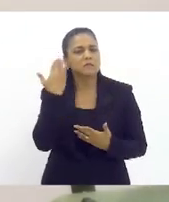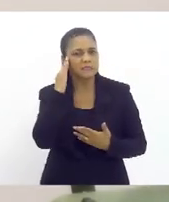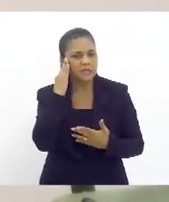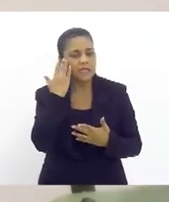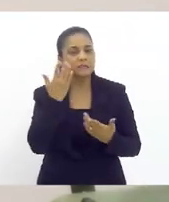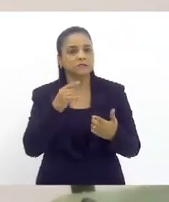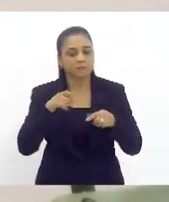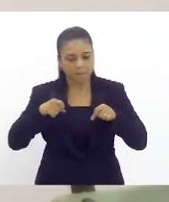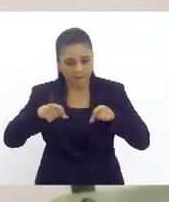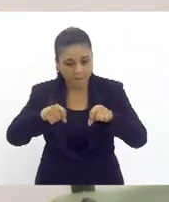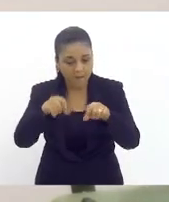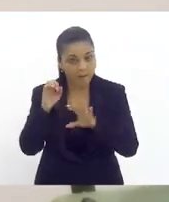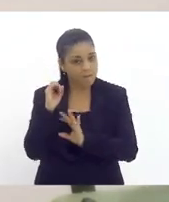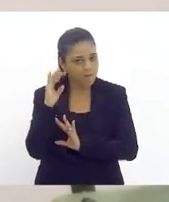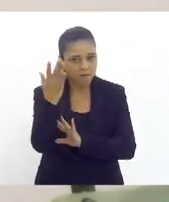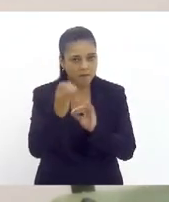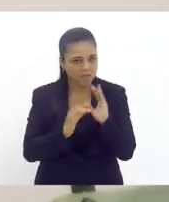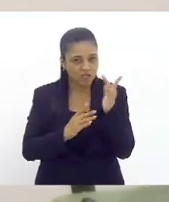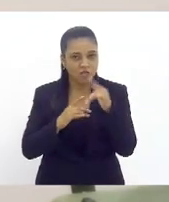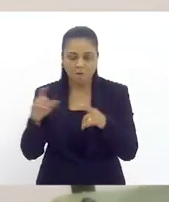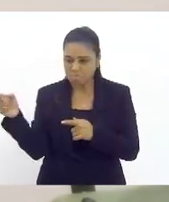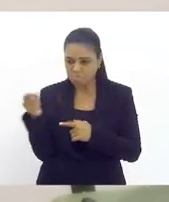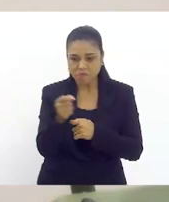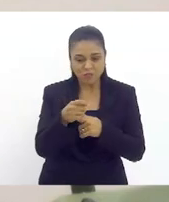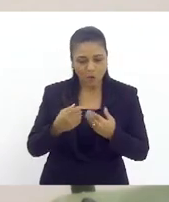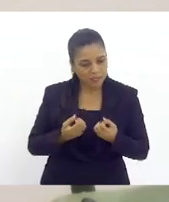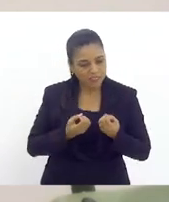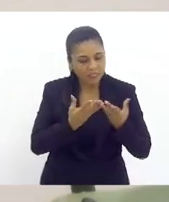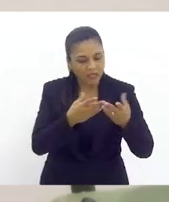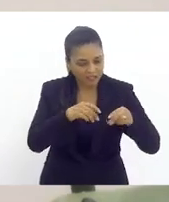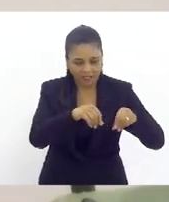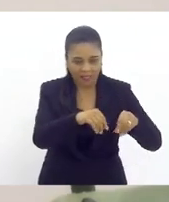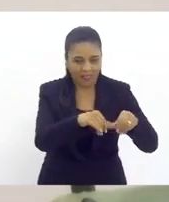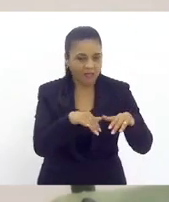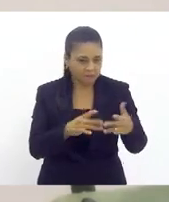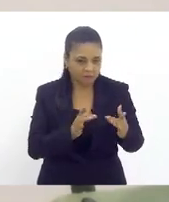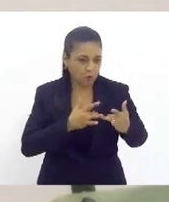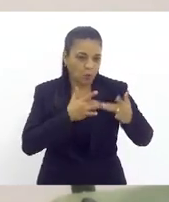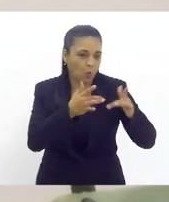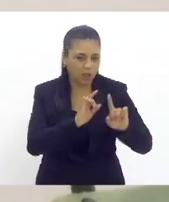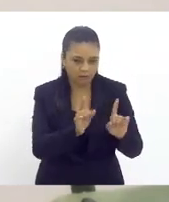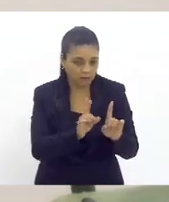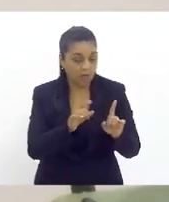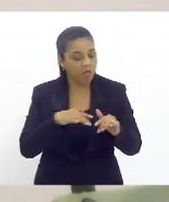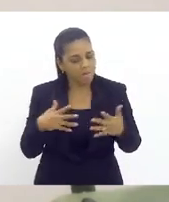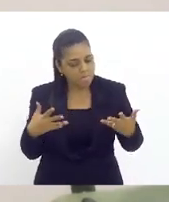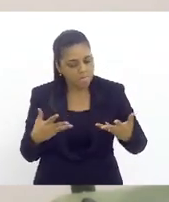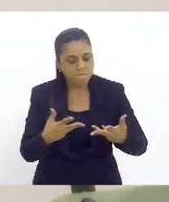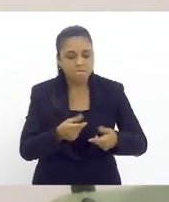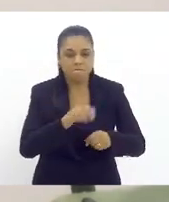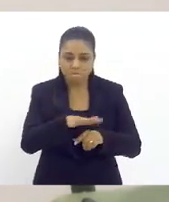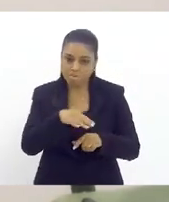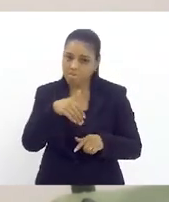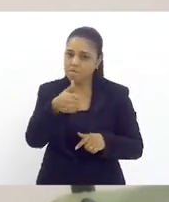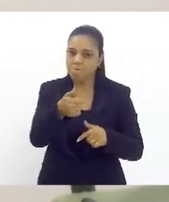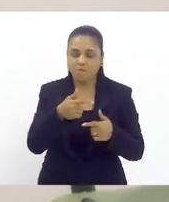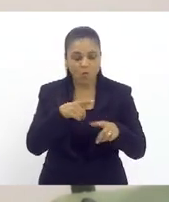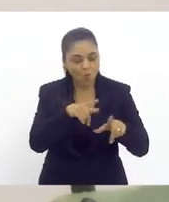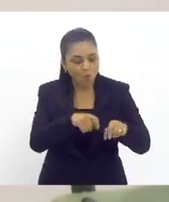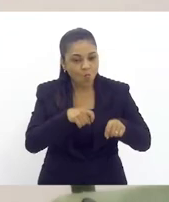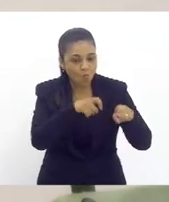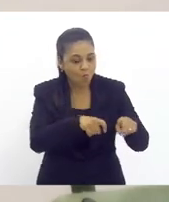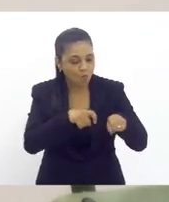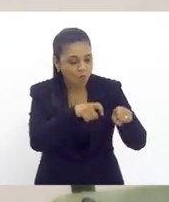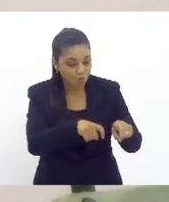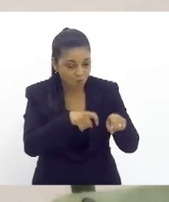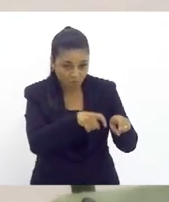ela não vai acontecer só pelas pessoas cedendo terra é importante realmente melhorar a qualidade da produção olhar para propriedade como